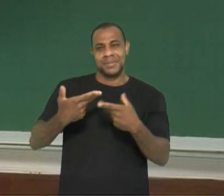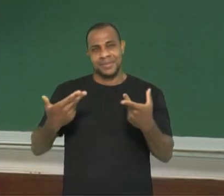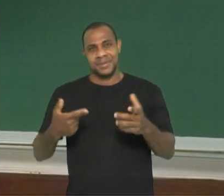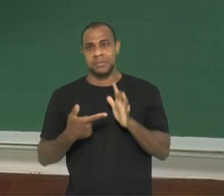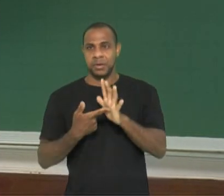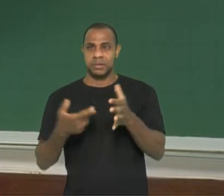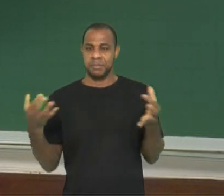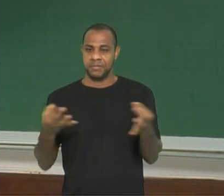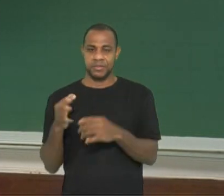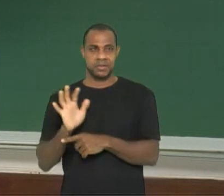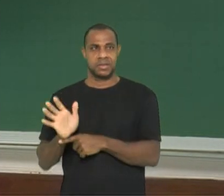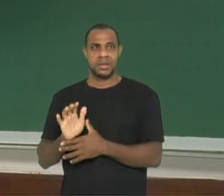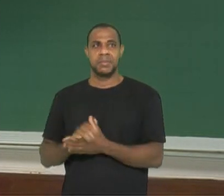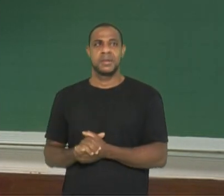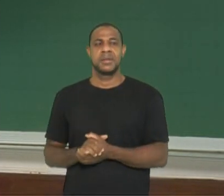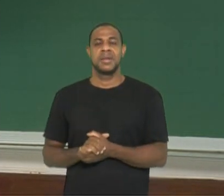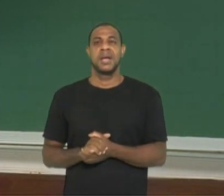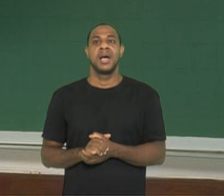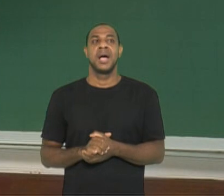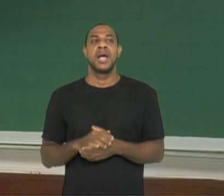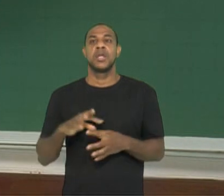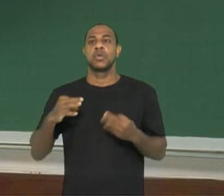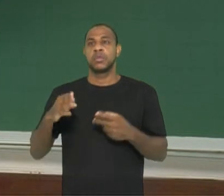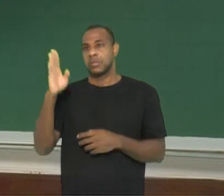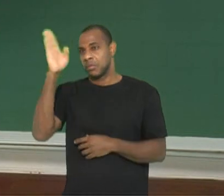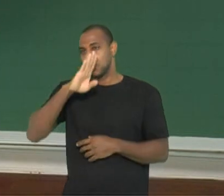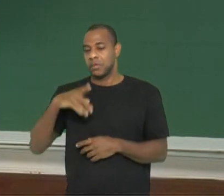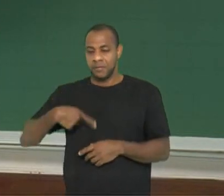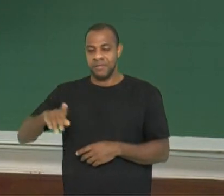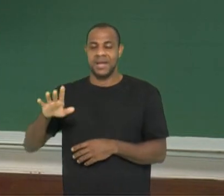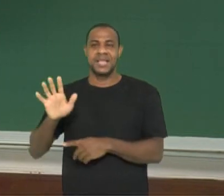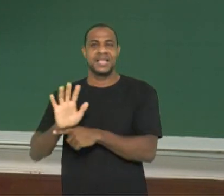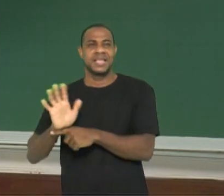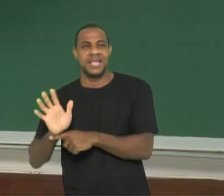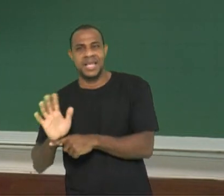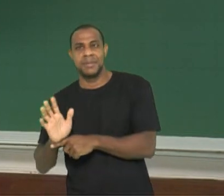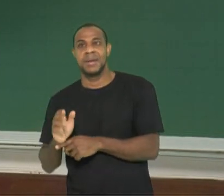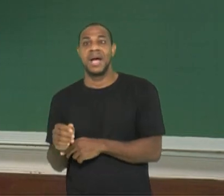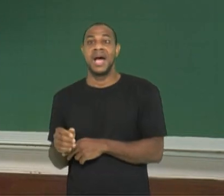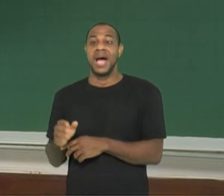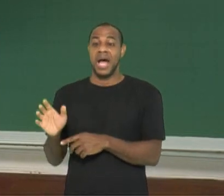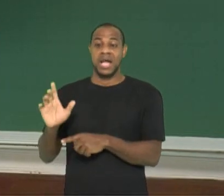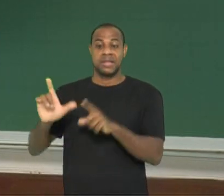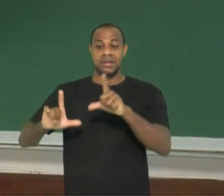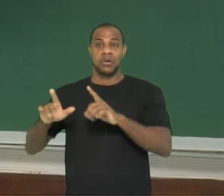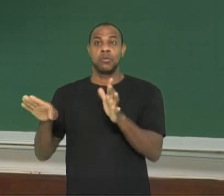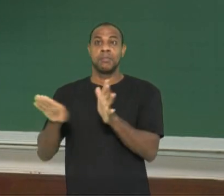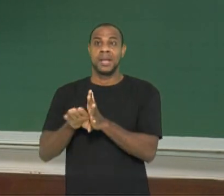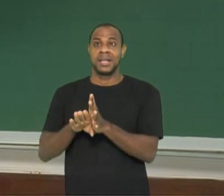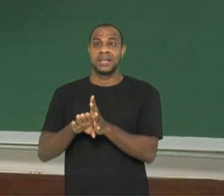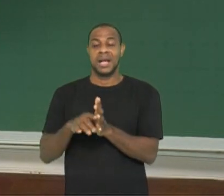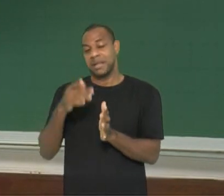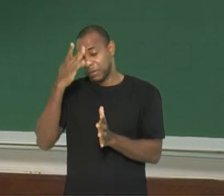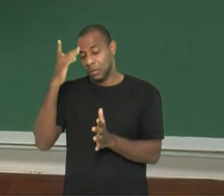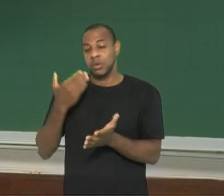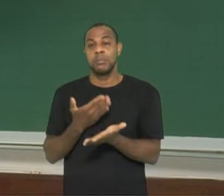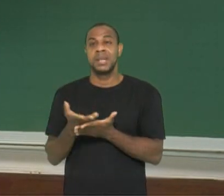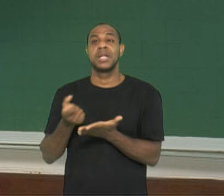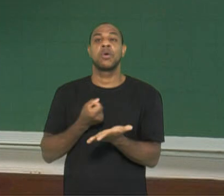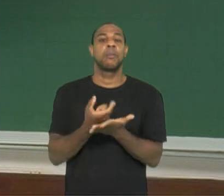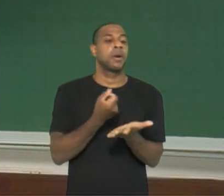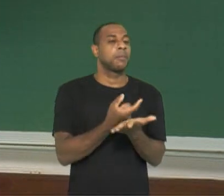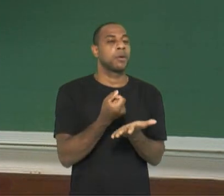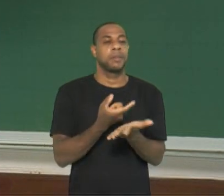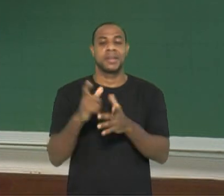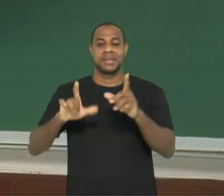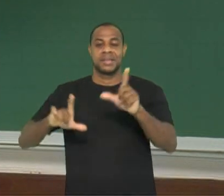acontece? O cinema ele se torna popularizado. Todo mundo no Brasil vai no cinema e a TV começa a chegar nos lares. Agora as pessoas têm acesso a um meio de